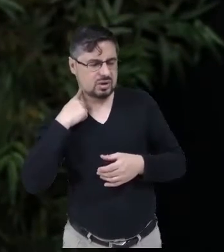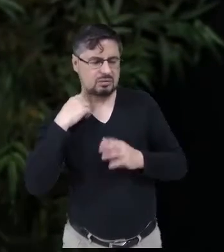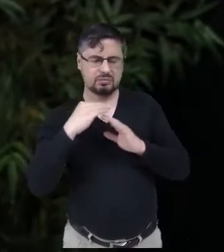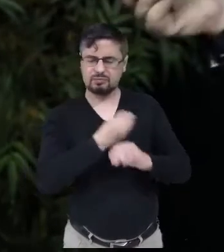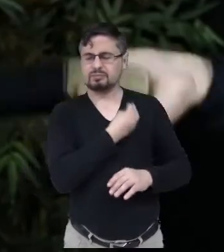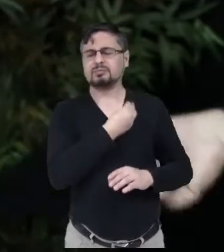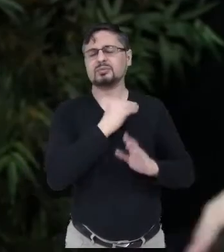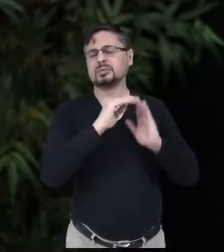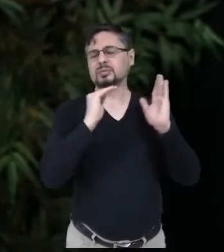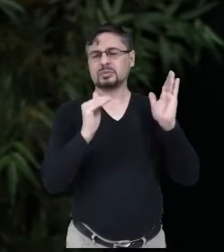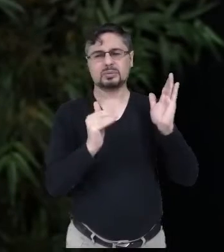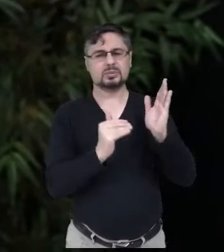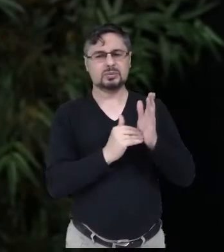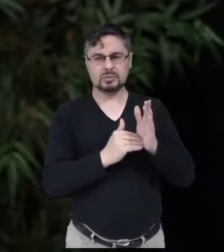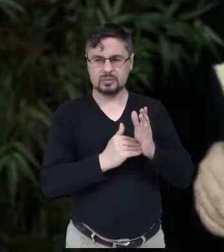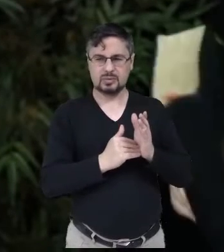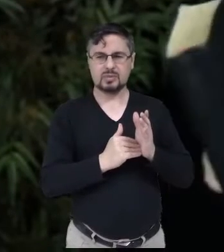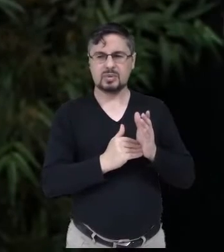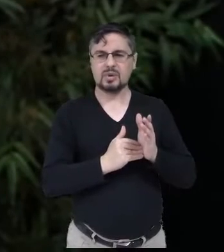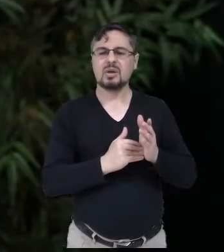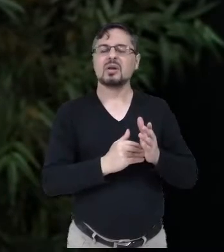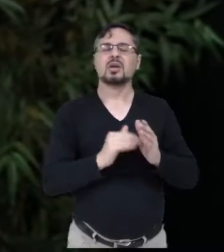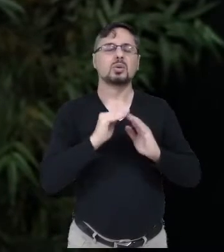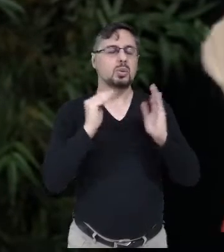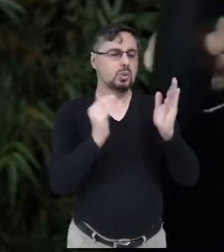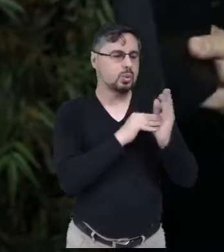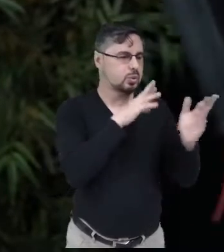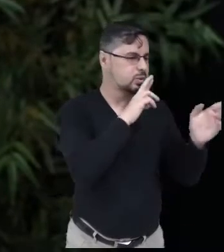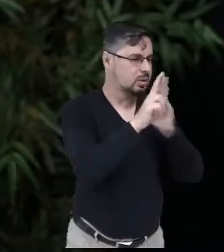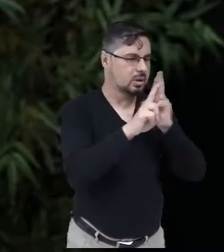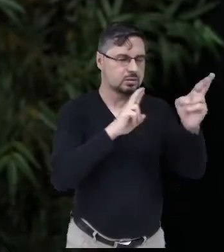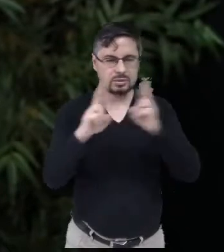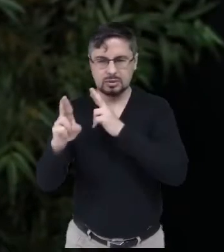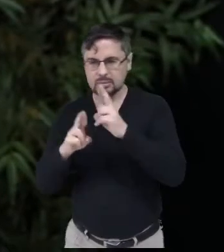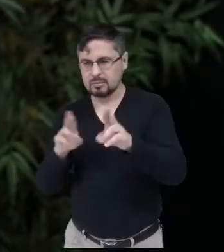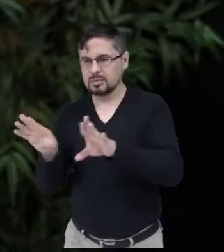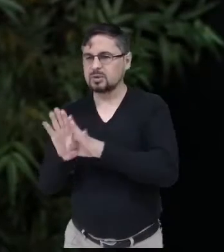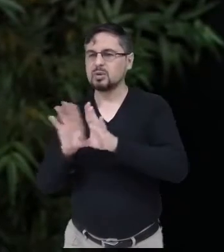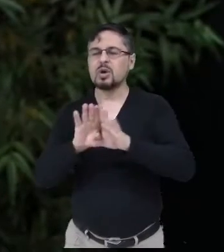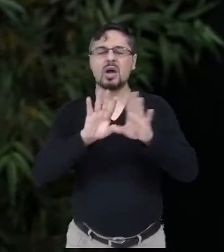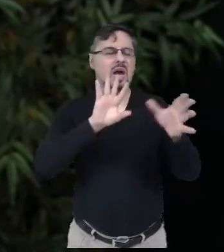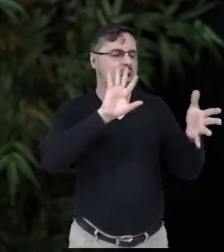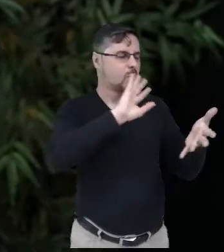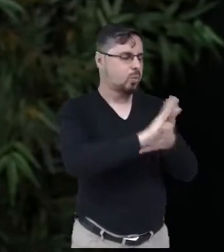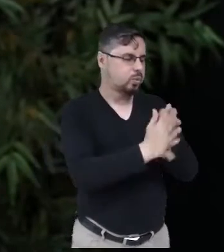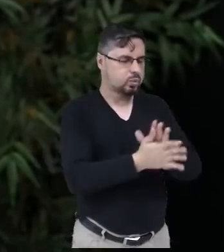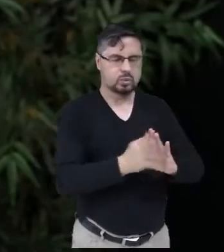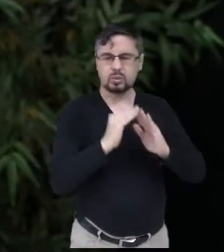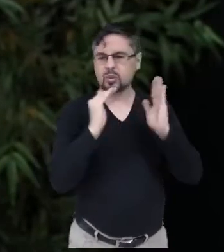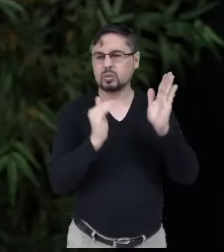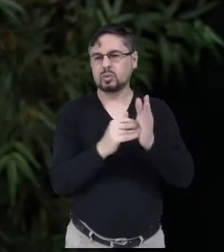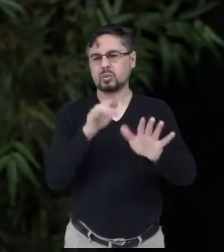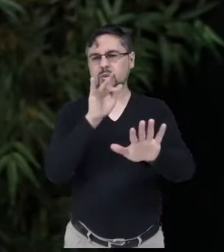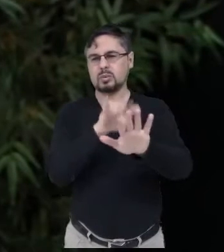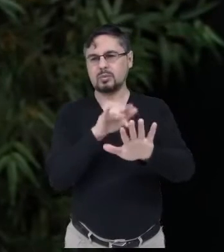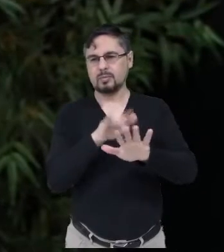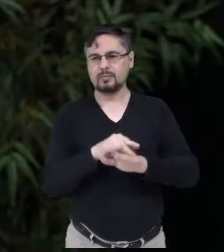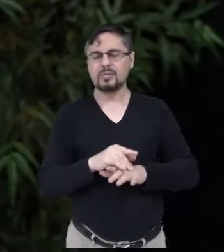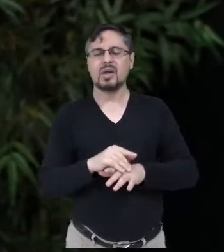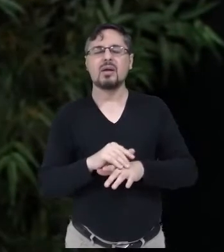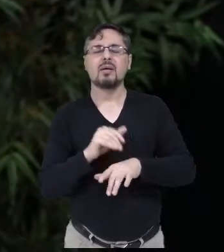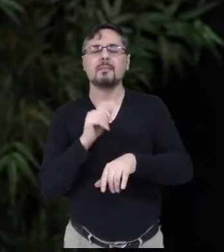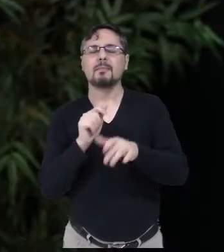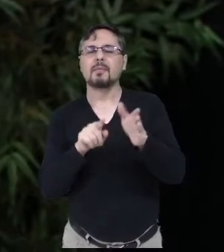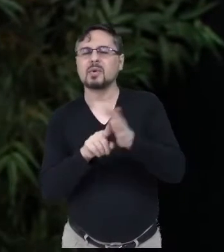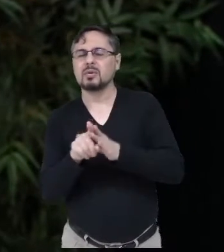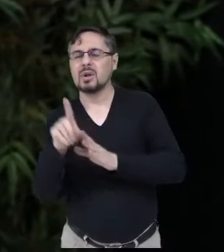e todos os seus relacionamentos. Ele vai devastando e arruinando tudo o que ele toca. Pergunte, por exemplo, para Acã. Lembra lá de